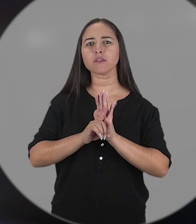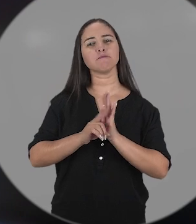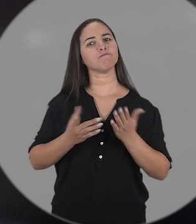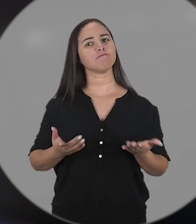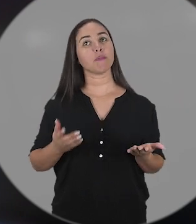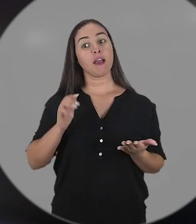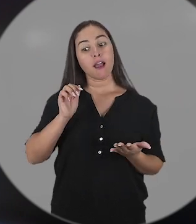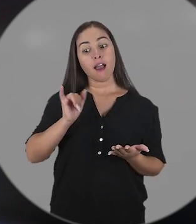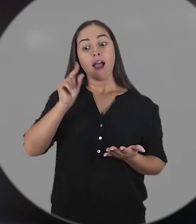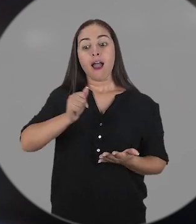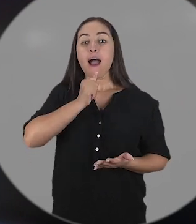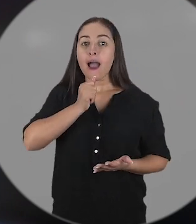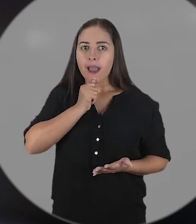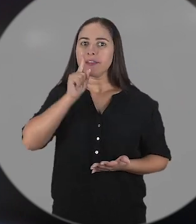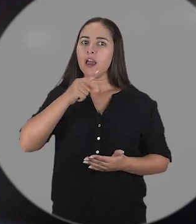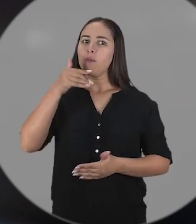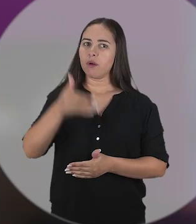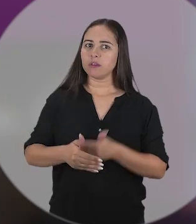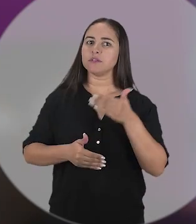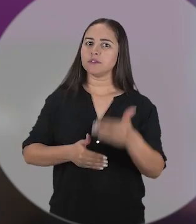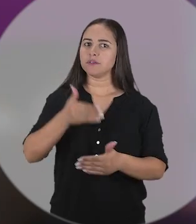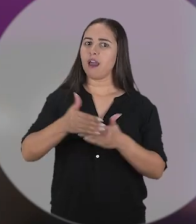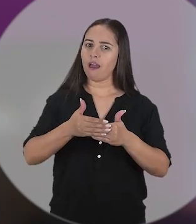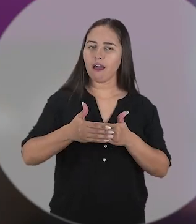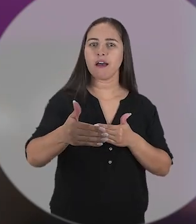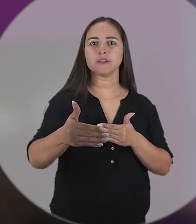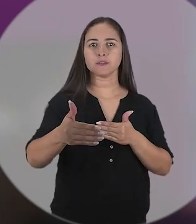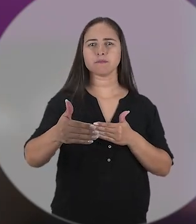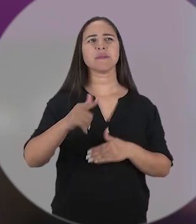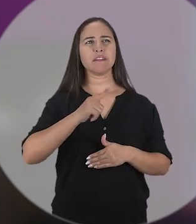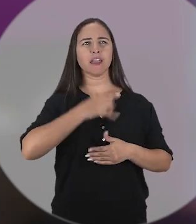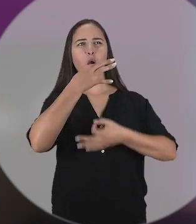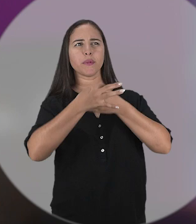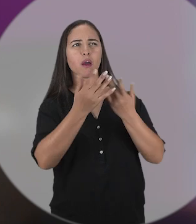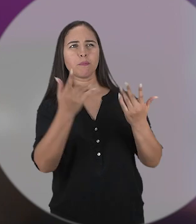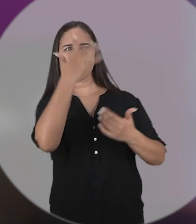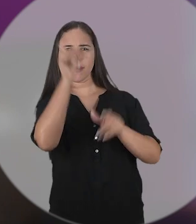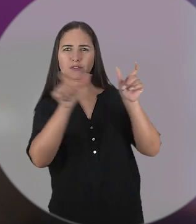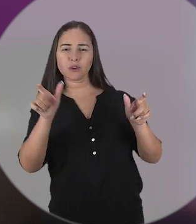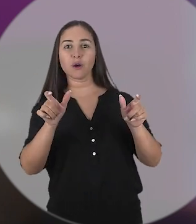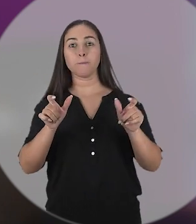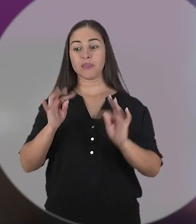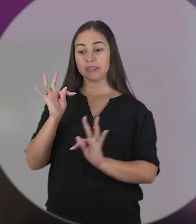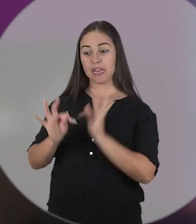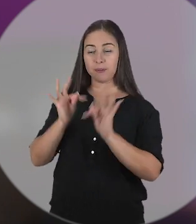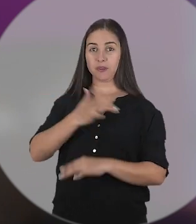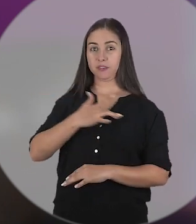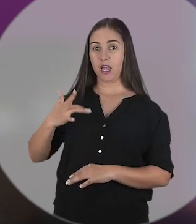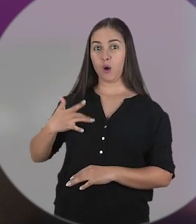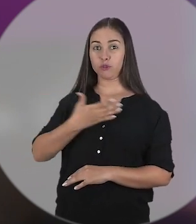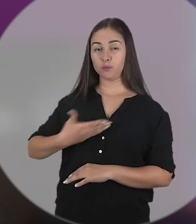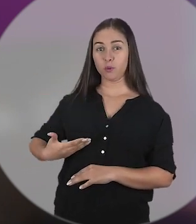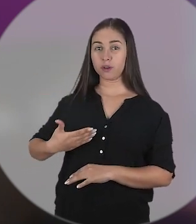ainda é um processo a médio e longo prazo. Existe um senso comum de que o tratamento de saúde pública, por exemplo, não